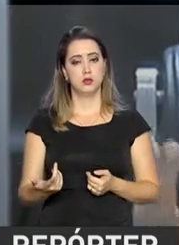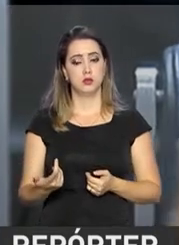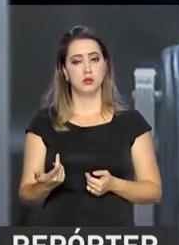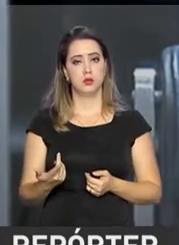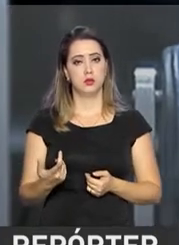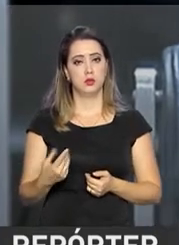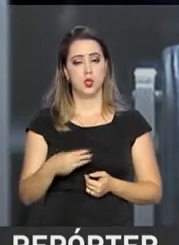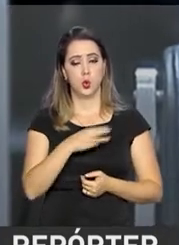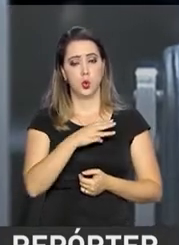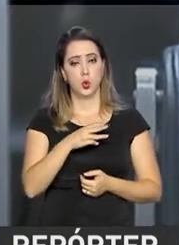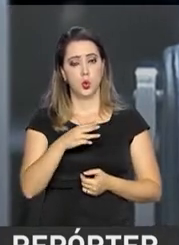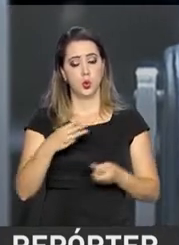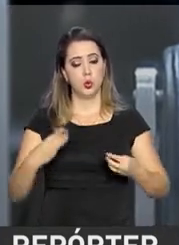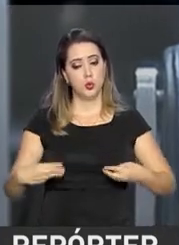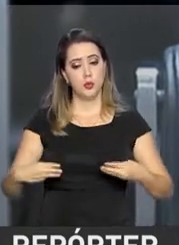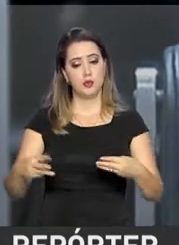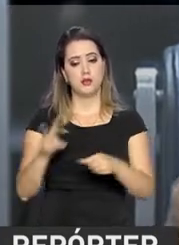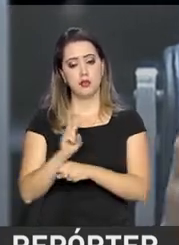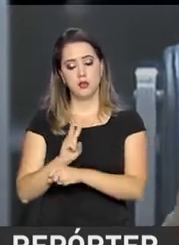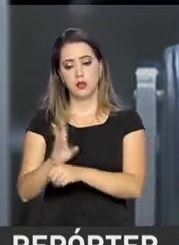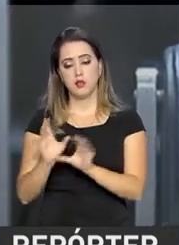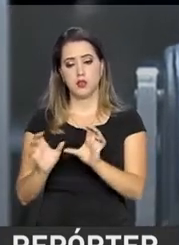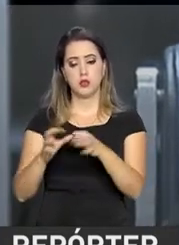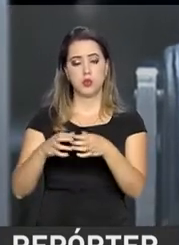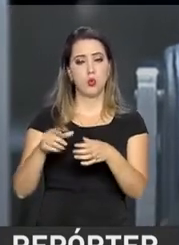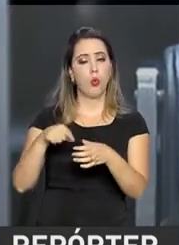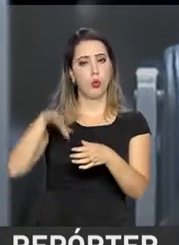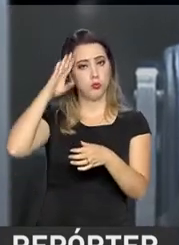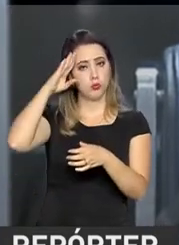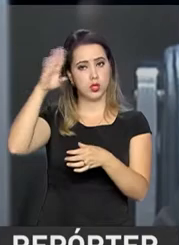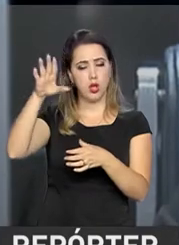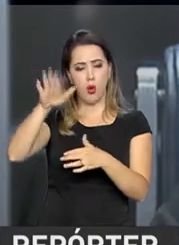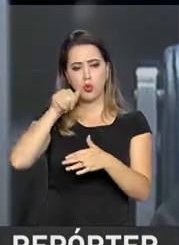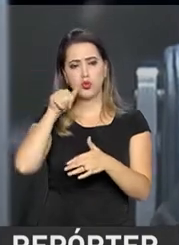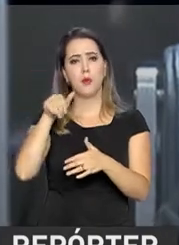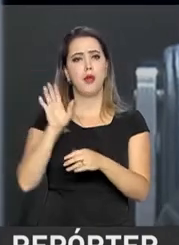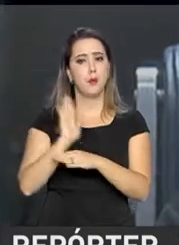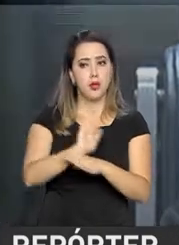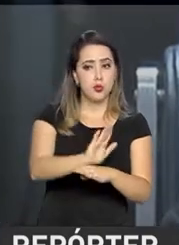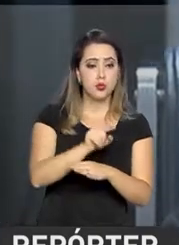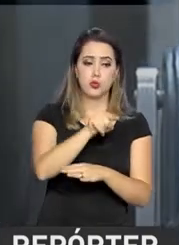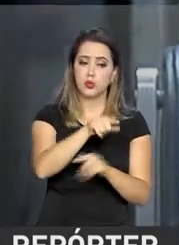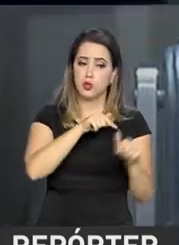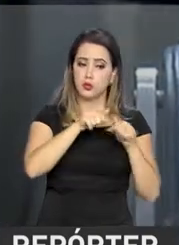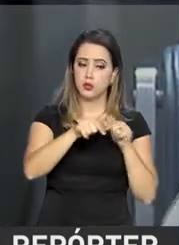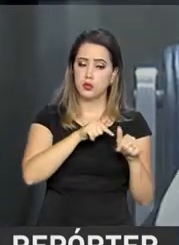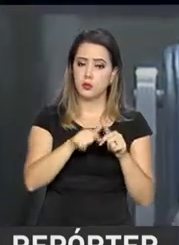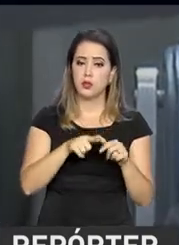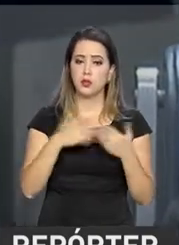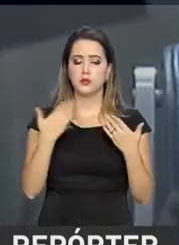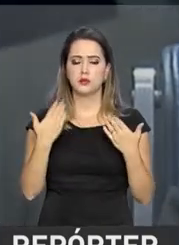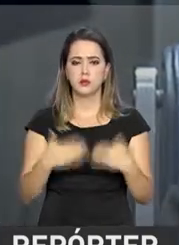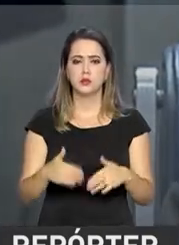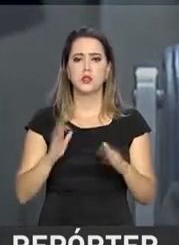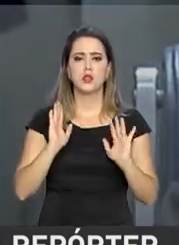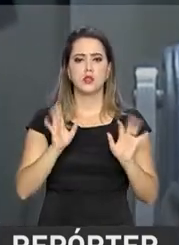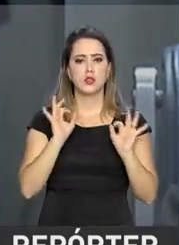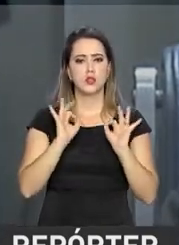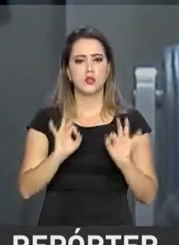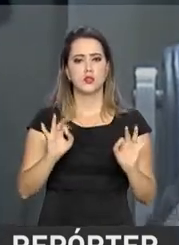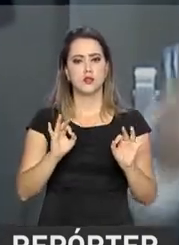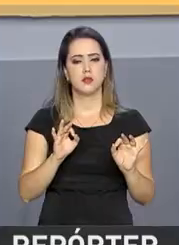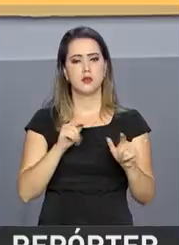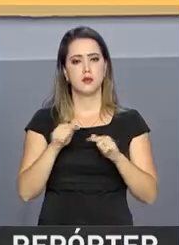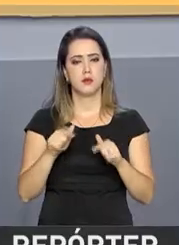diria, do Ministério da Defesa, mas das Forças Armadas, ao serem convocadas para esse tipo de missão, estarem prontas para